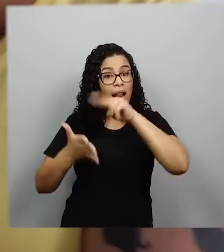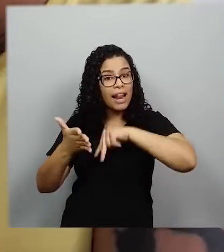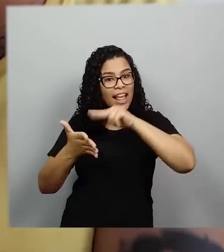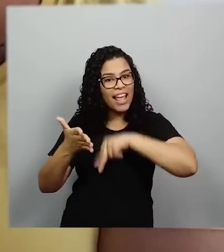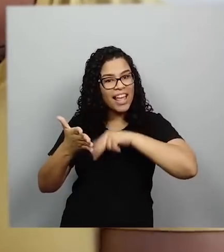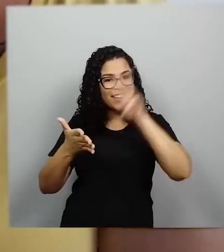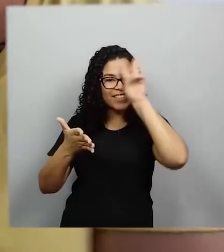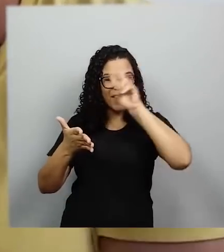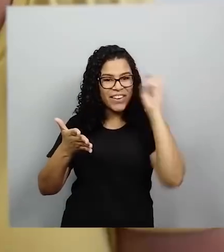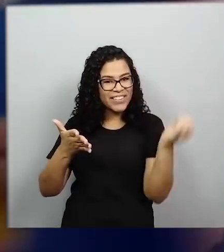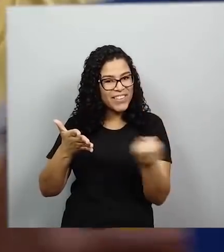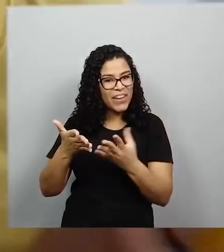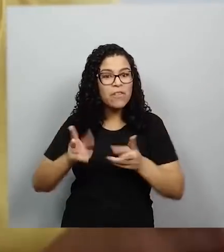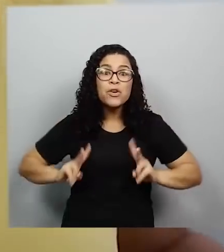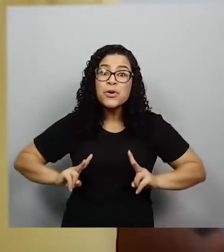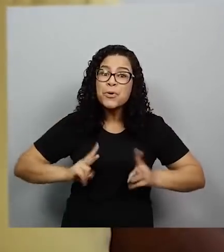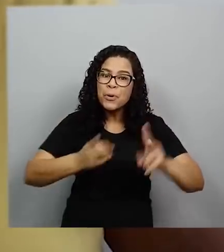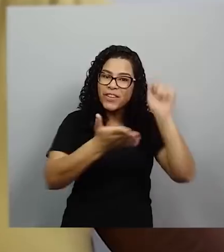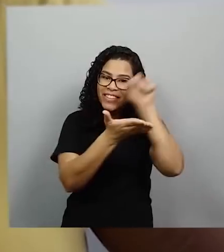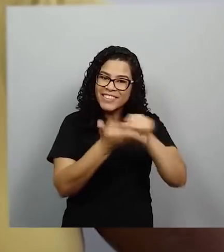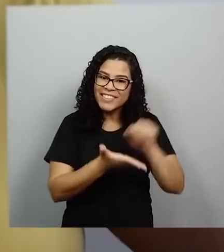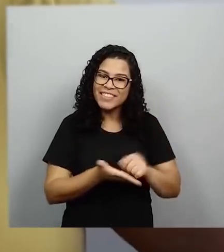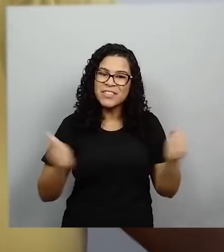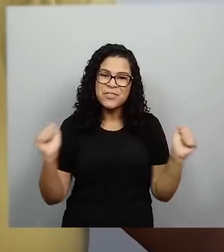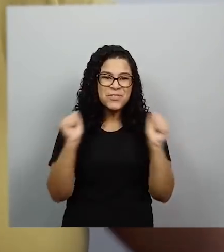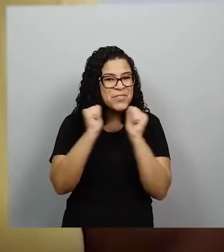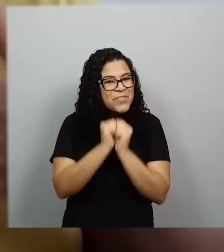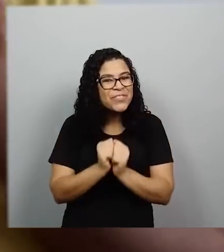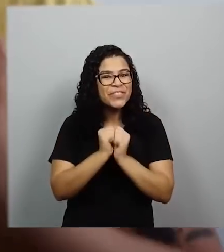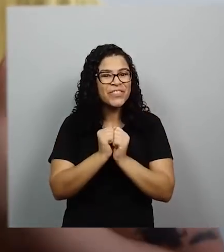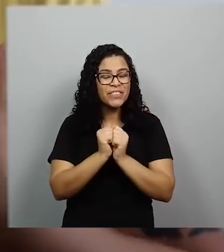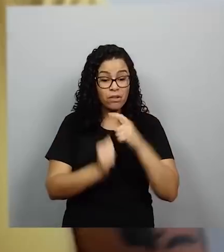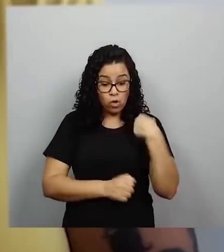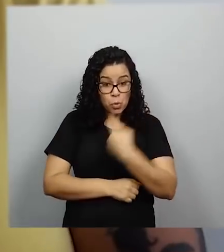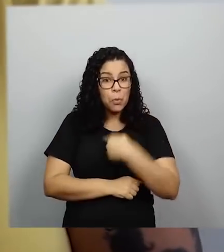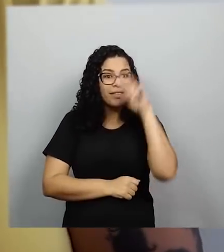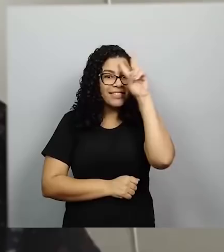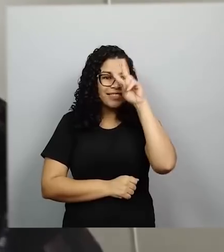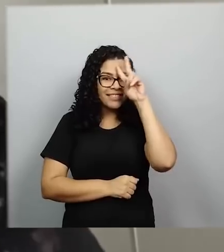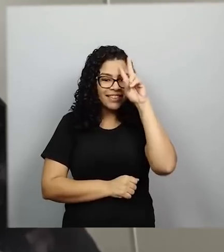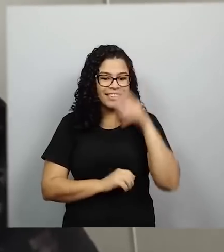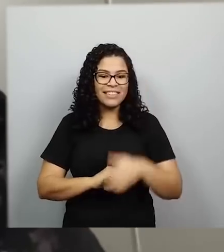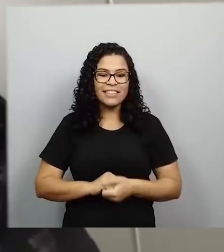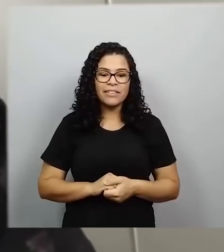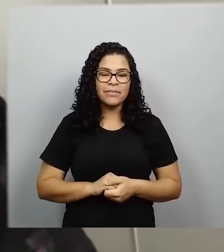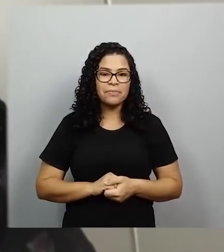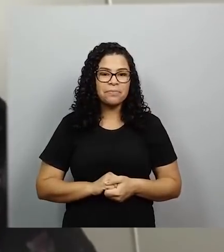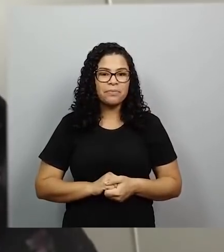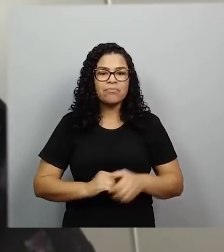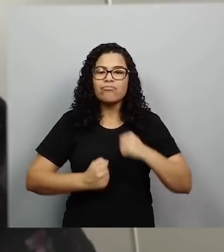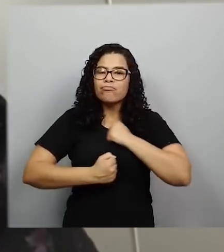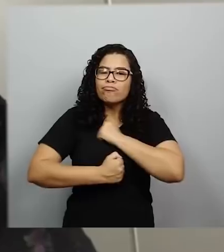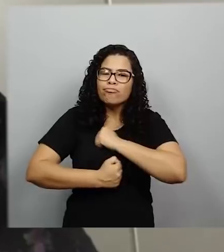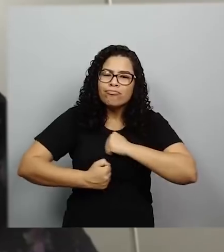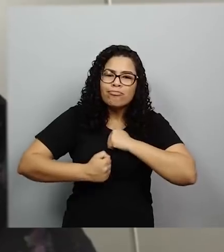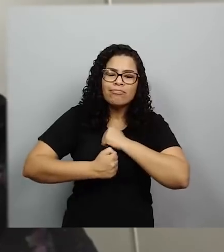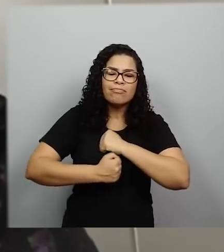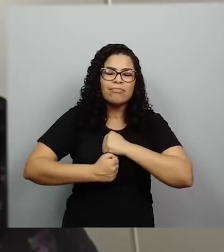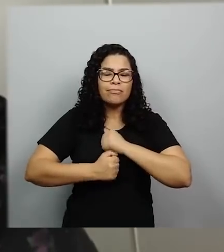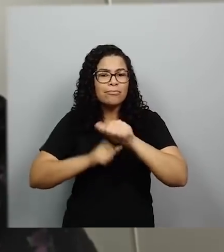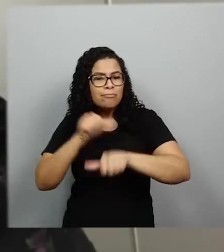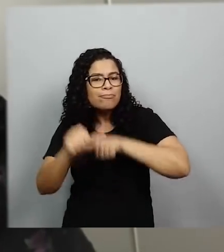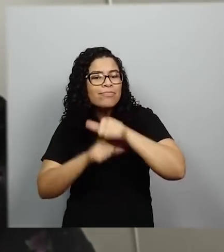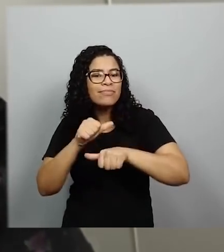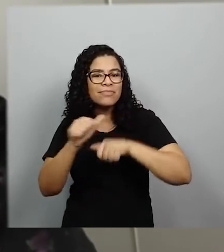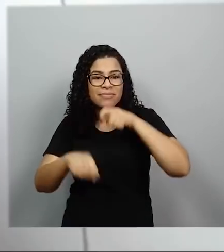Ler histórias novas e continuar escrevendo juntos a nossa história. Diminuir a saudade, transformando o